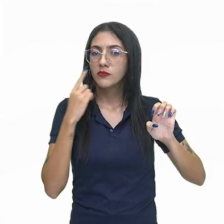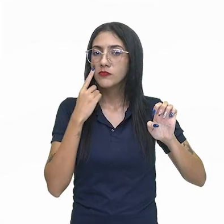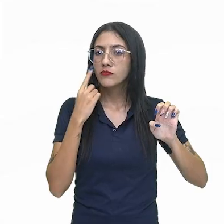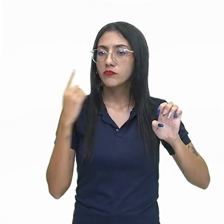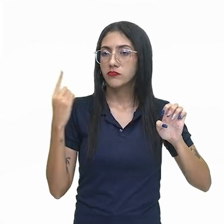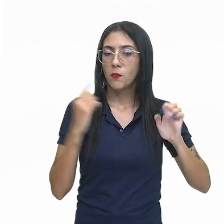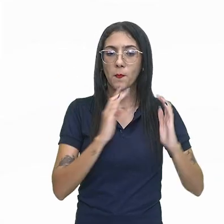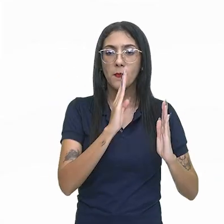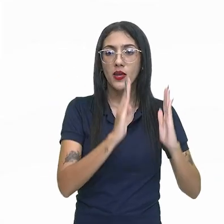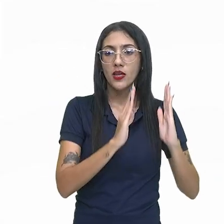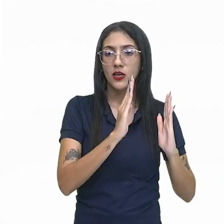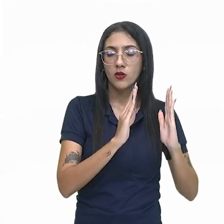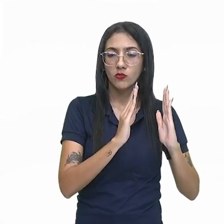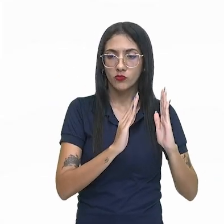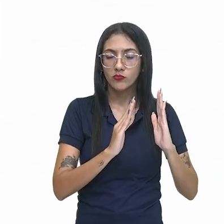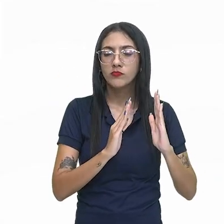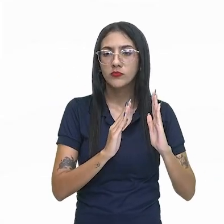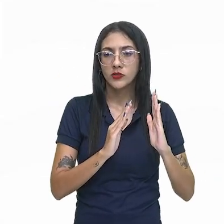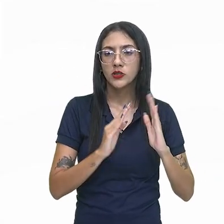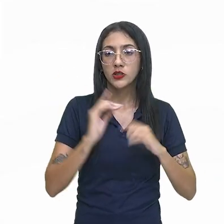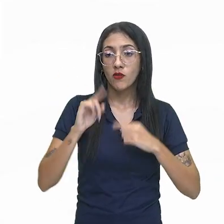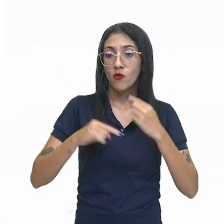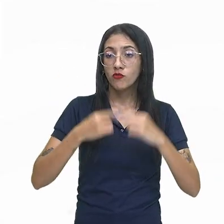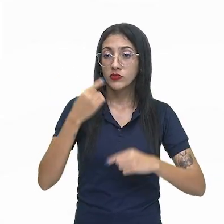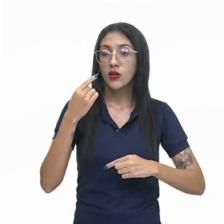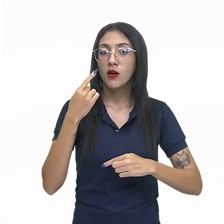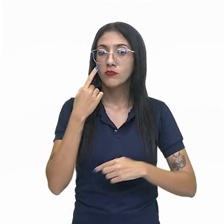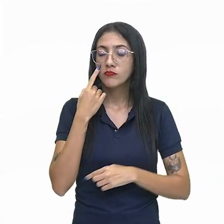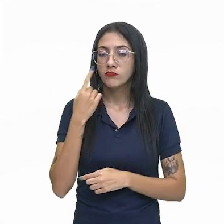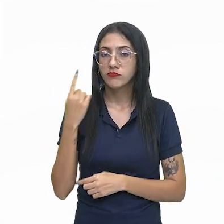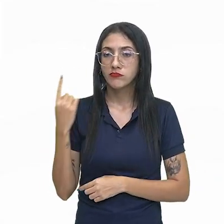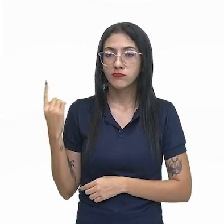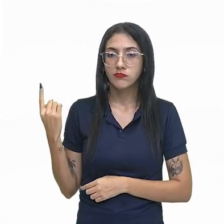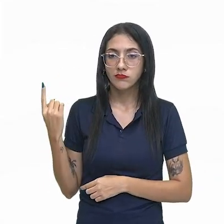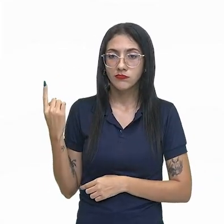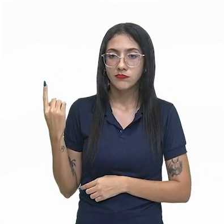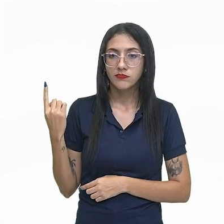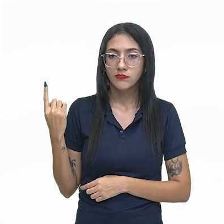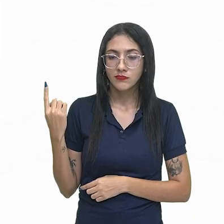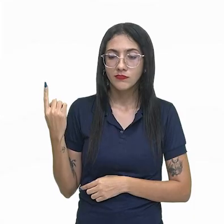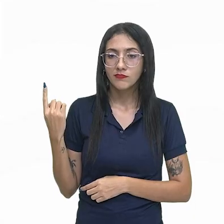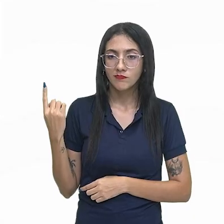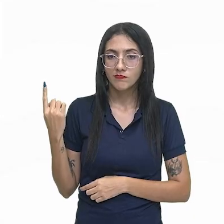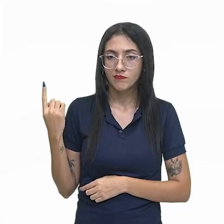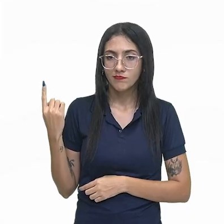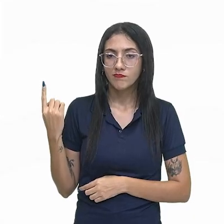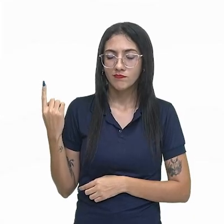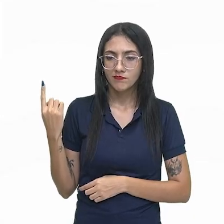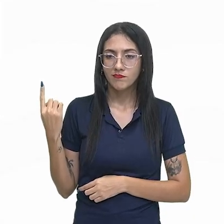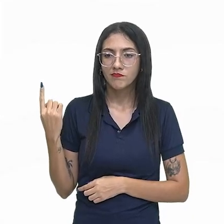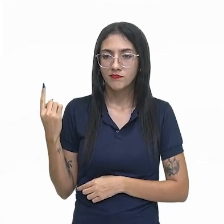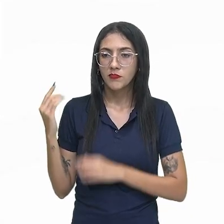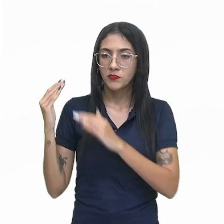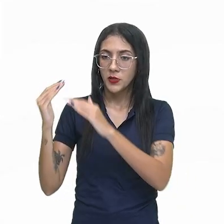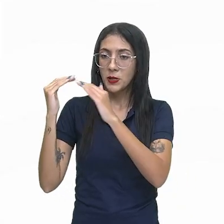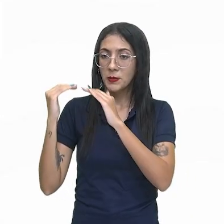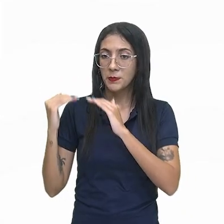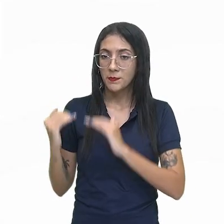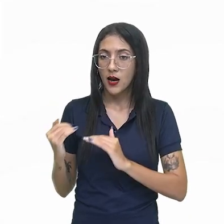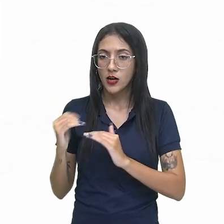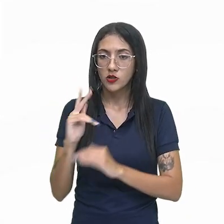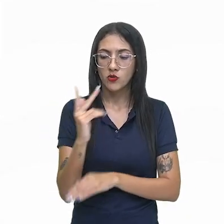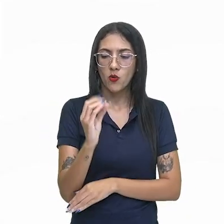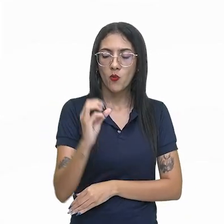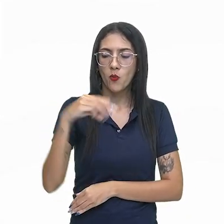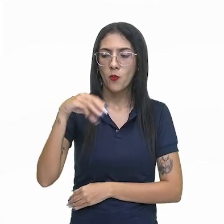processos evolutivos, onde na parte da direita inferior nós temos aí a presença do Homo sapiens, ou seja, a espécie